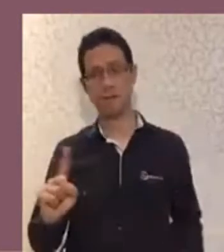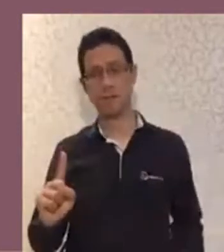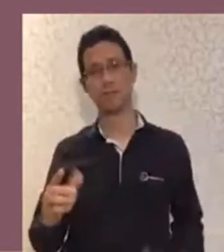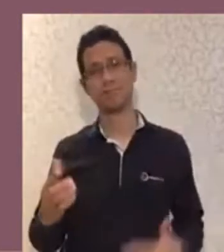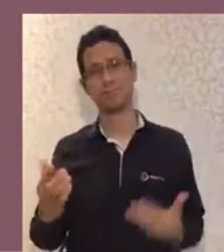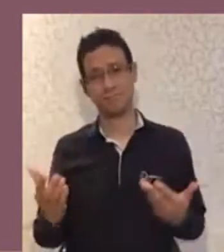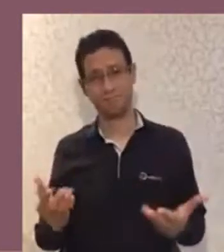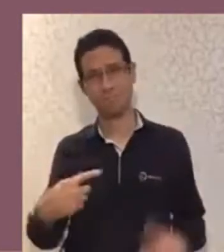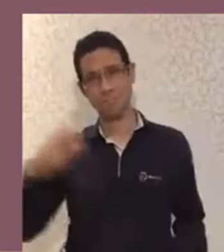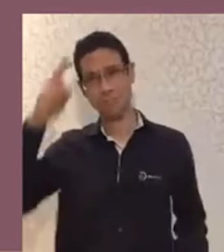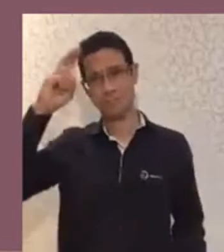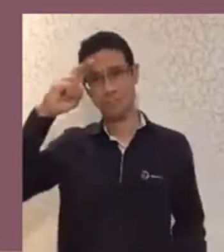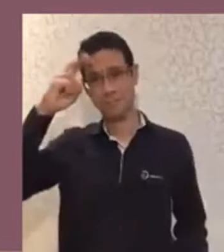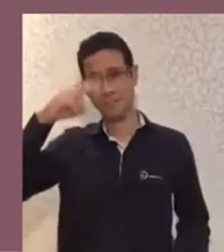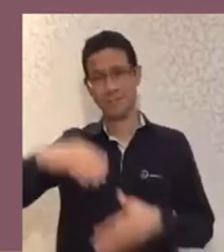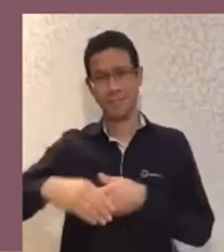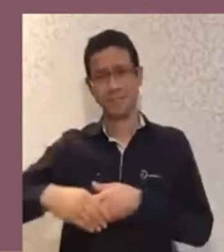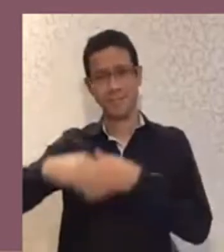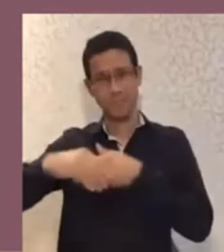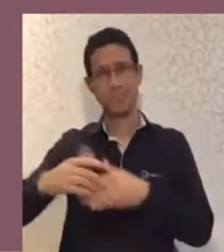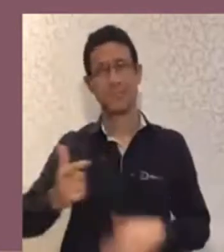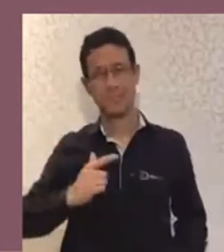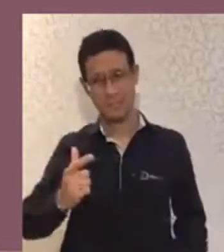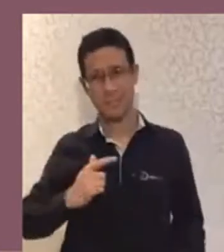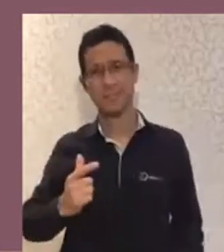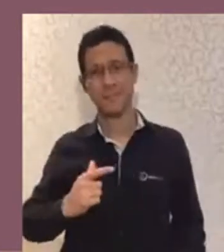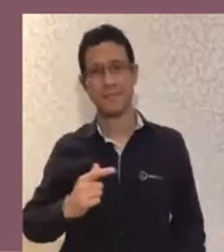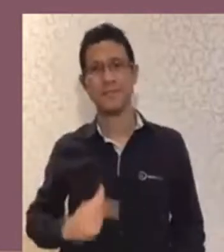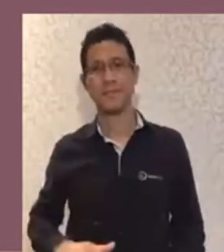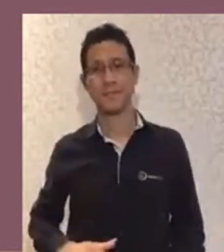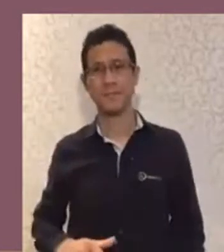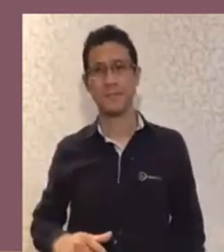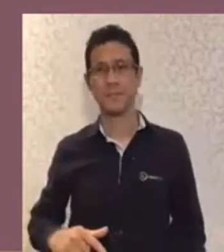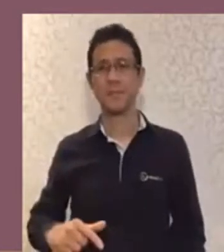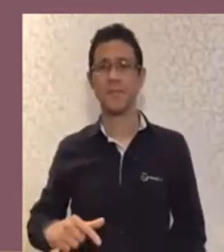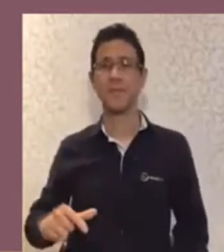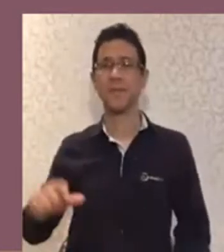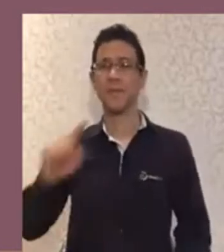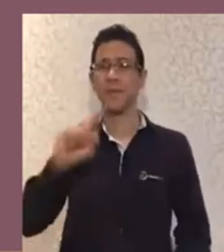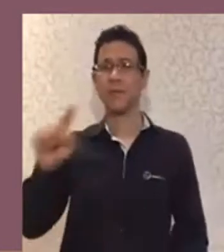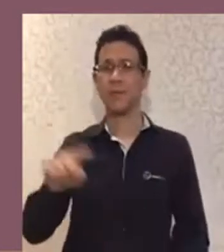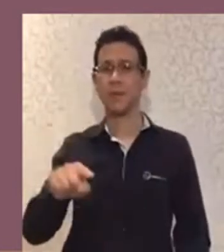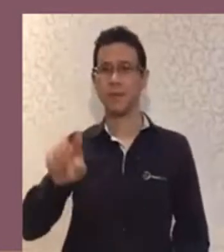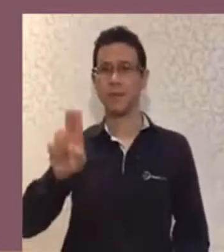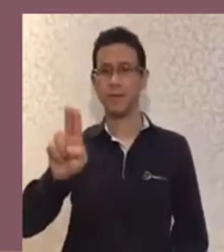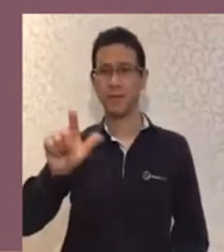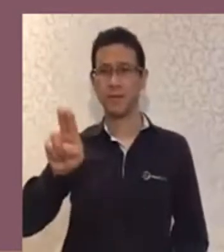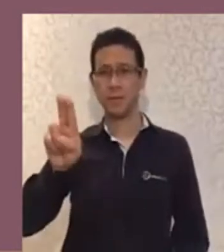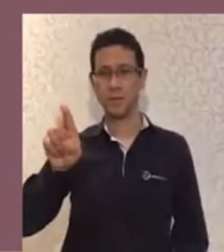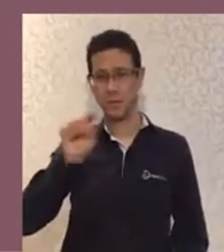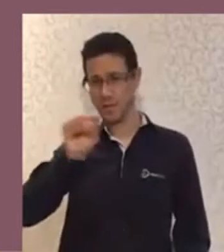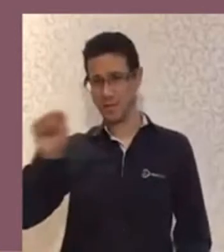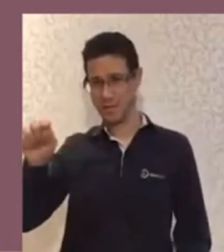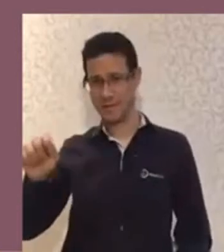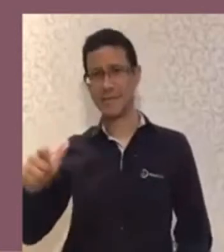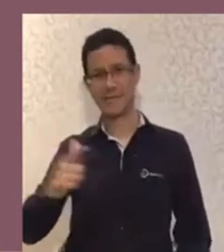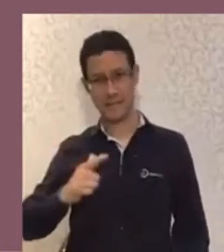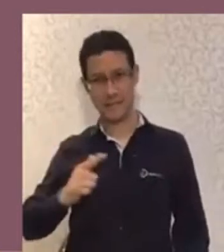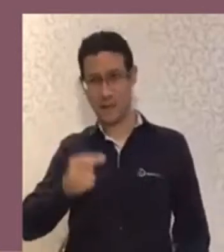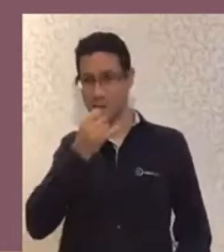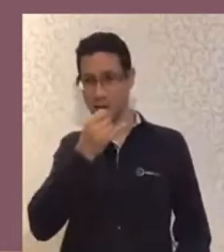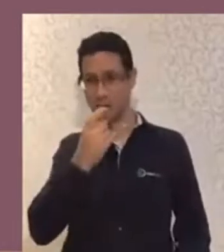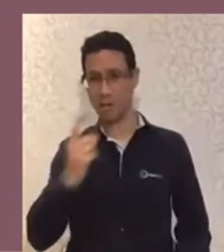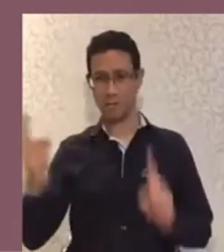saudação que o povo Zulu, né, no sul da África, faz entre si. Quando duas pessoas se